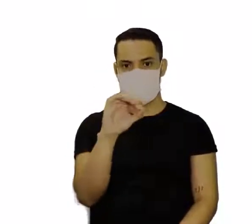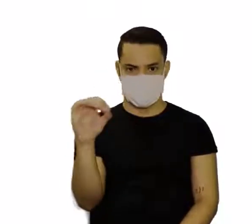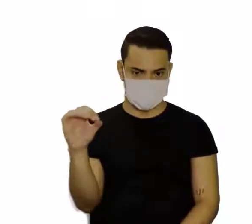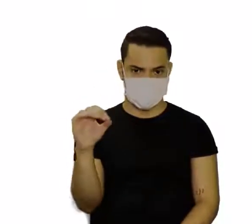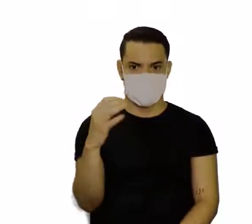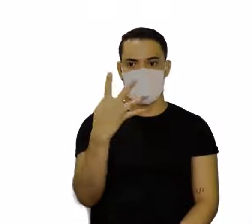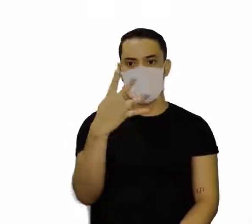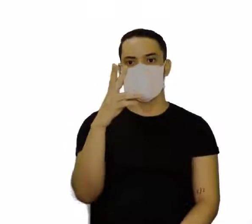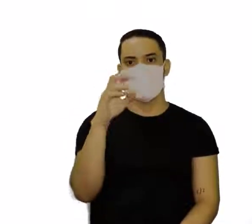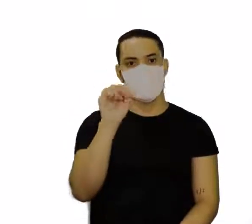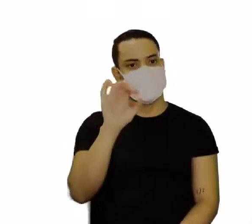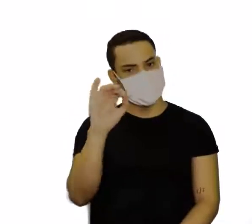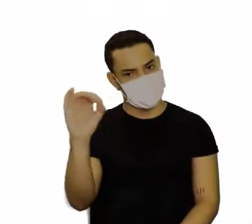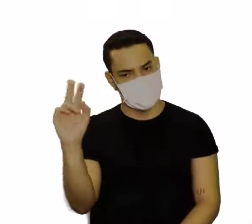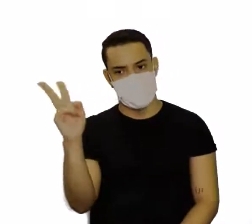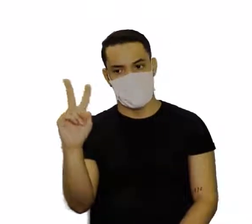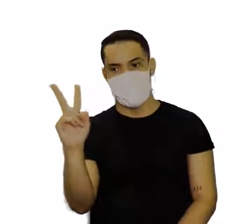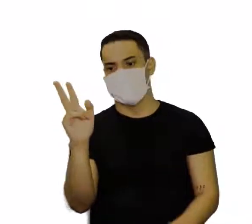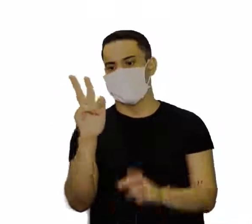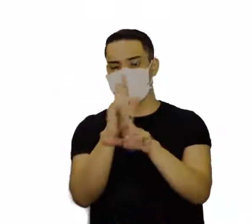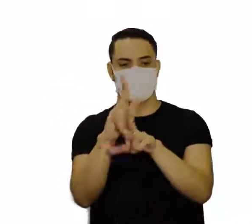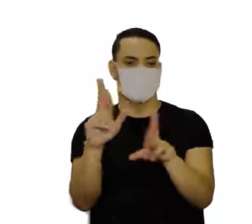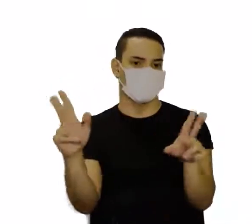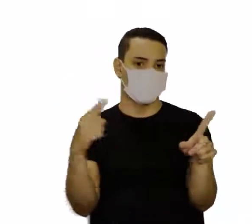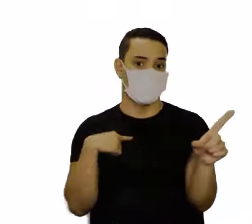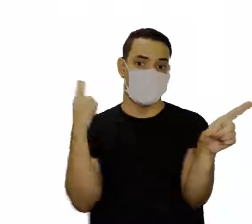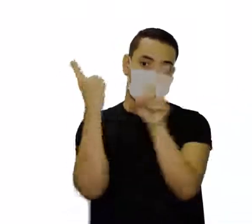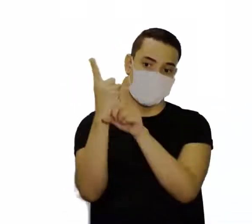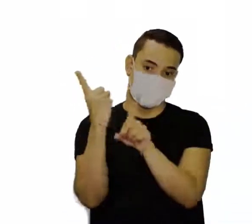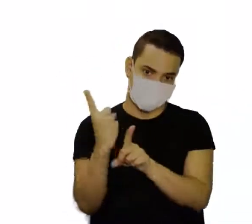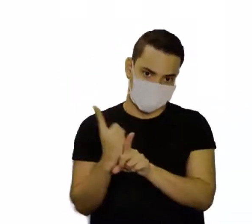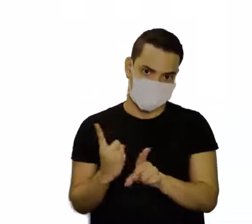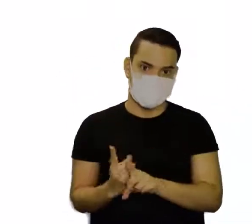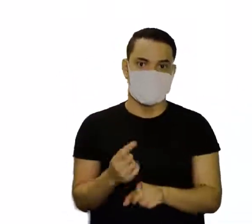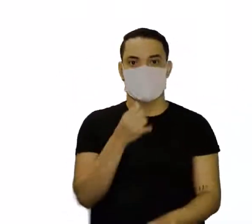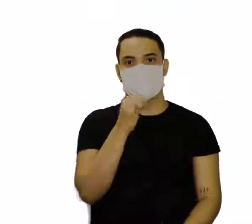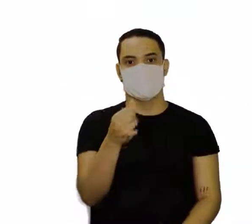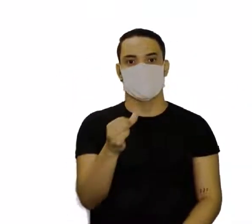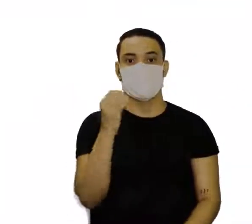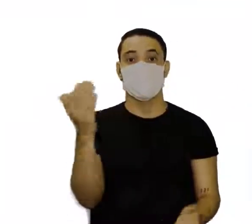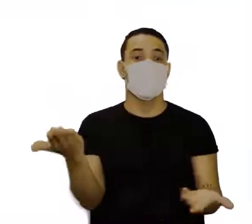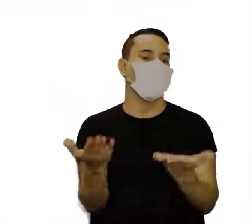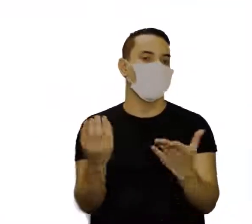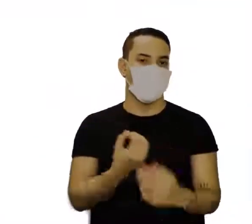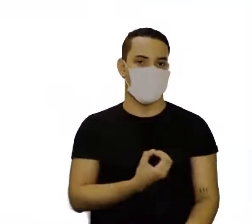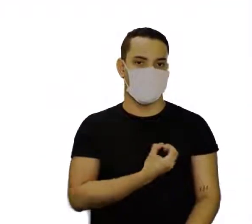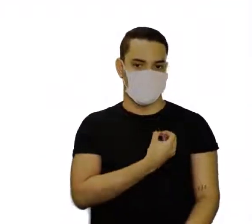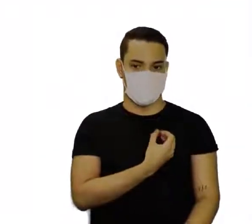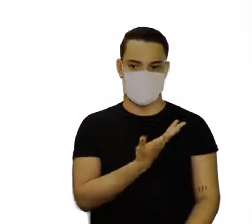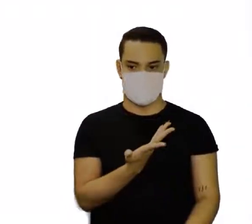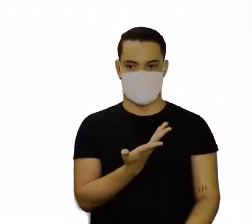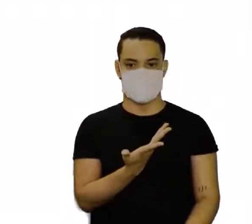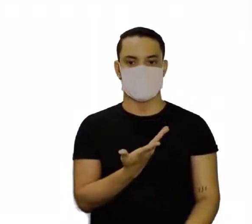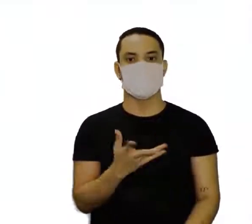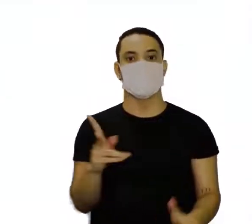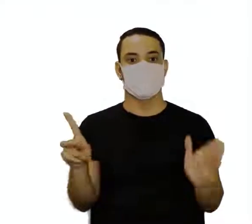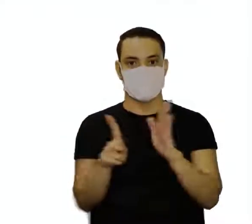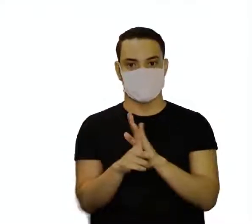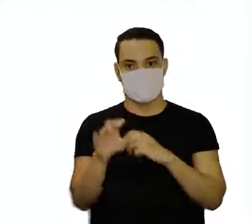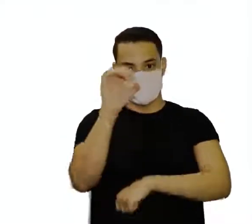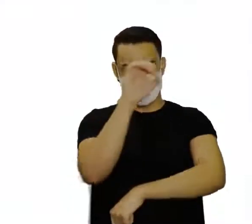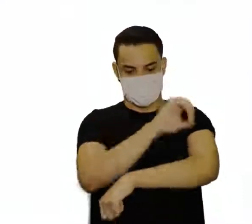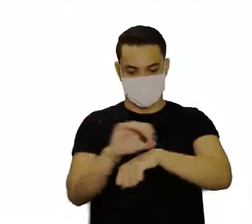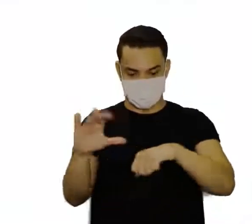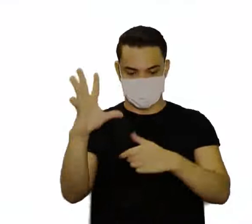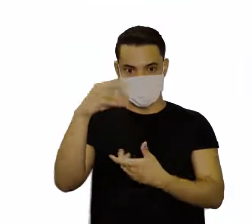360, 480 volts. E você vai achar o valor da corrente elétrica que vai passar por esse